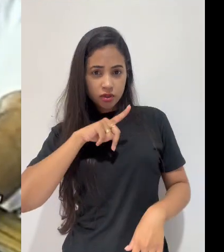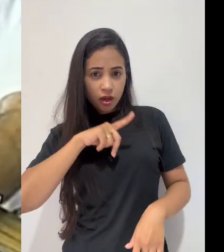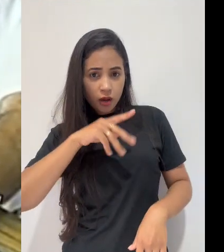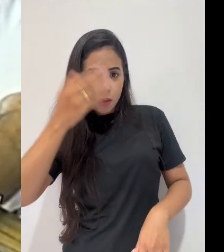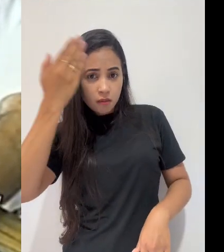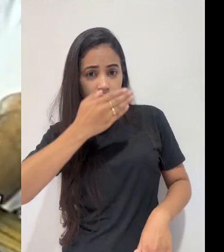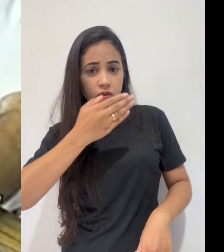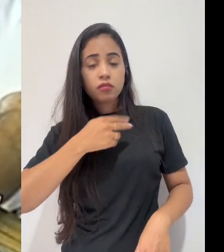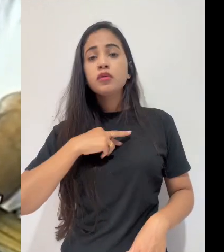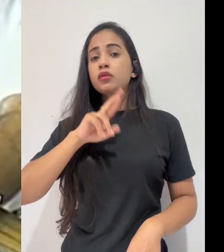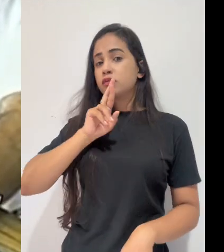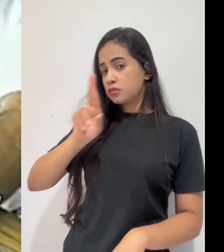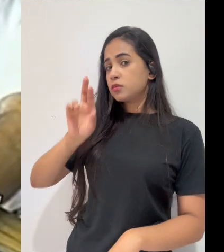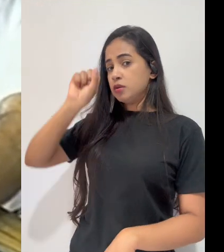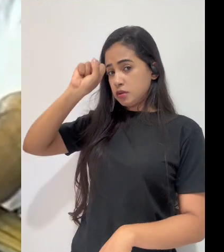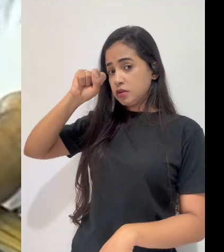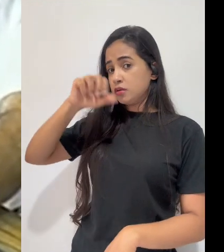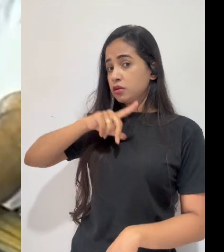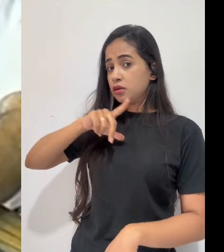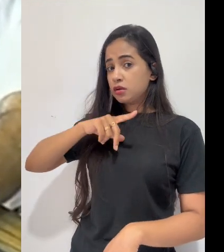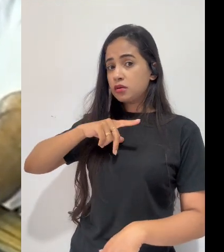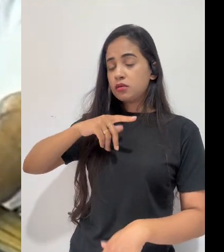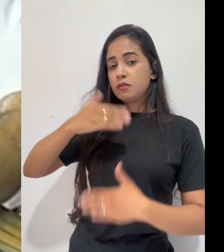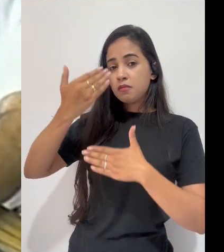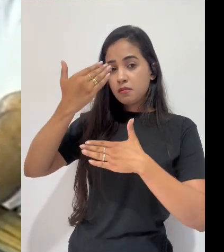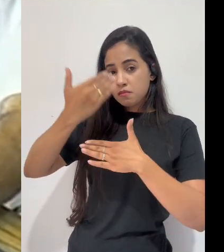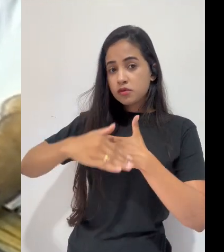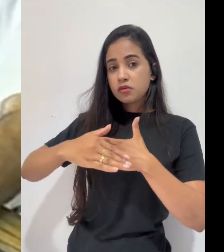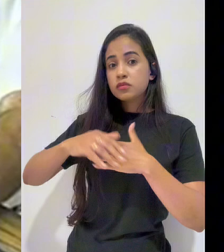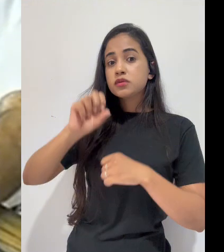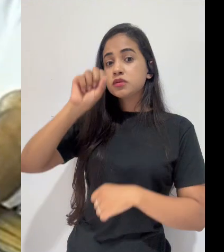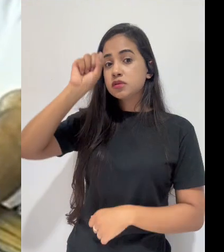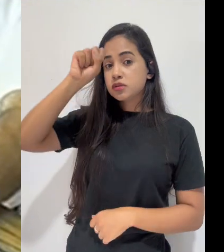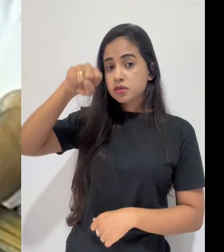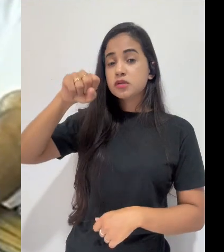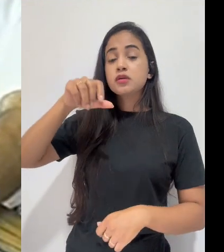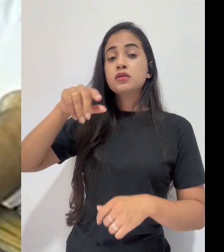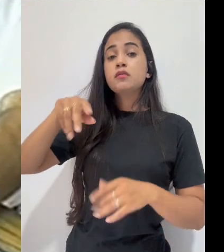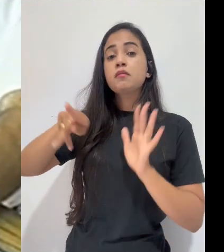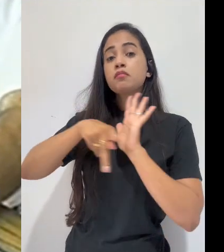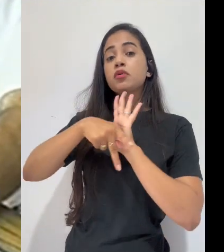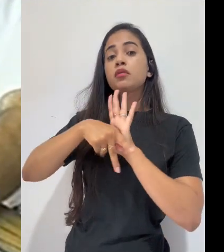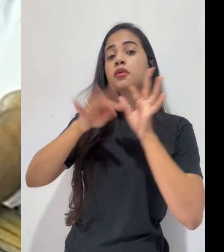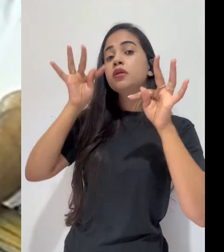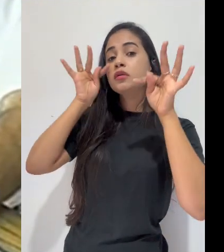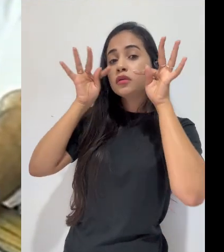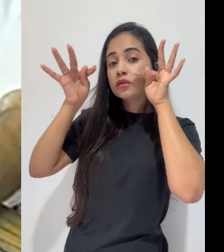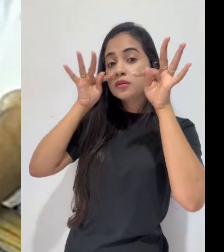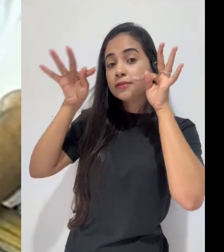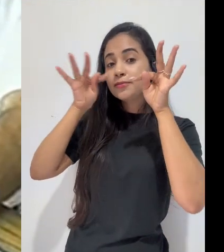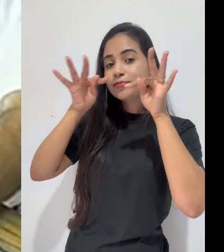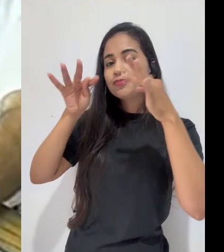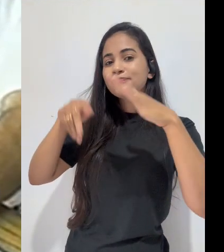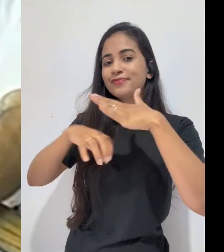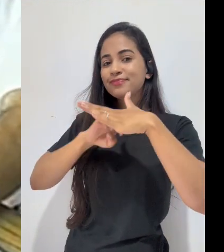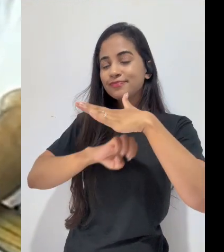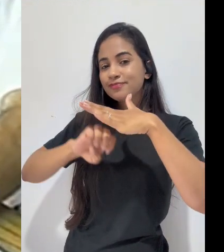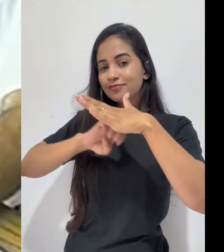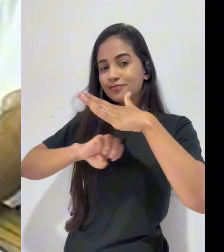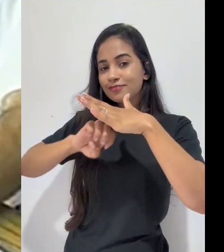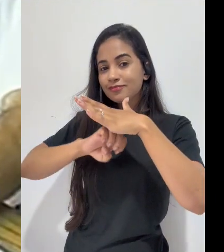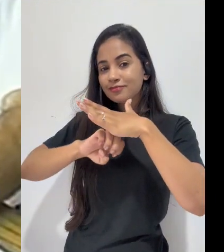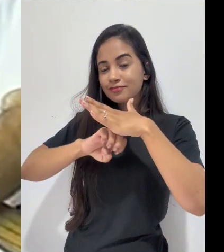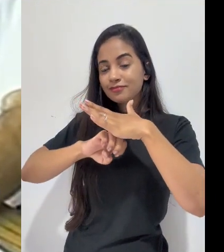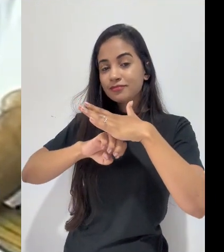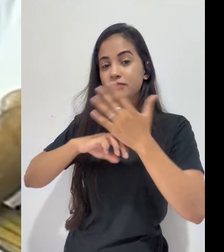prova, daí nós afirmamos que sim, nós pretendíamos, fazer prova testemunhal, o que ele